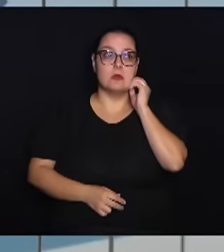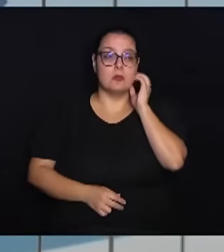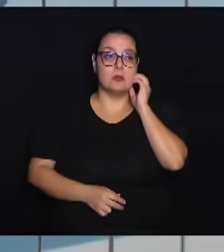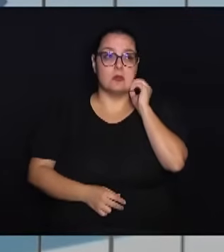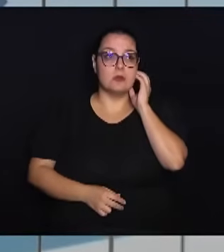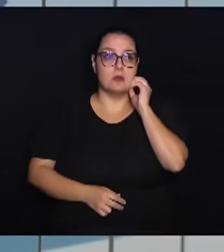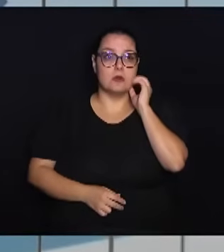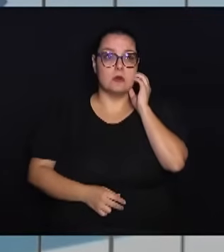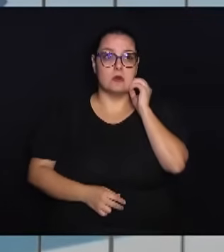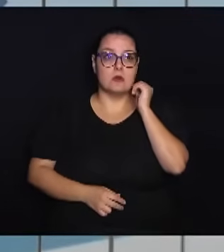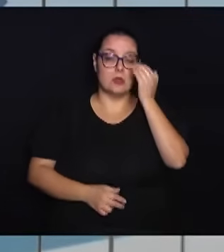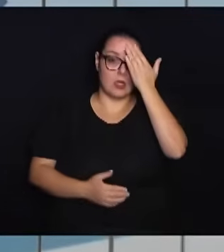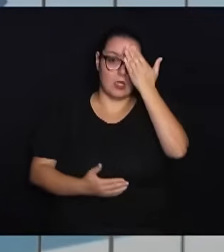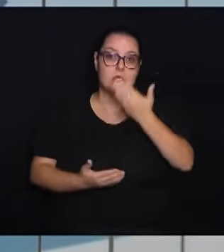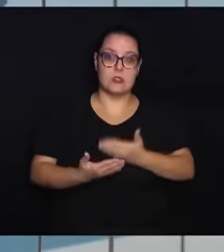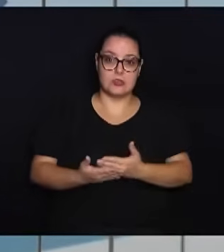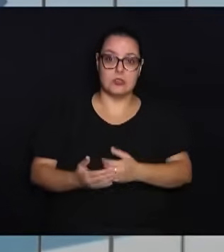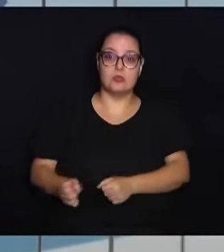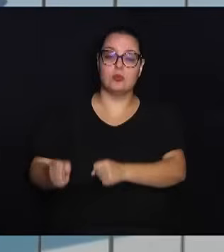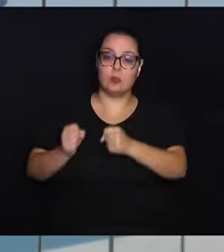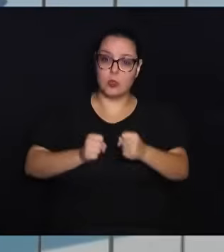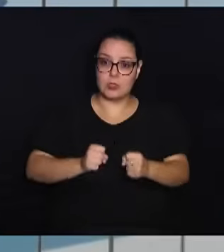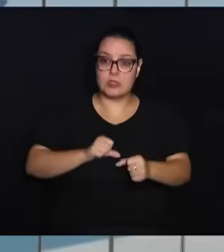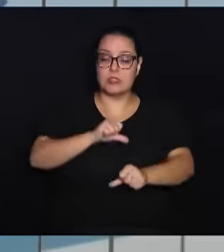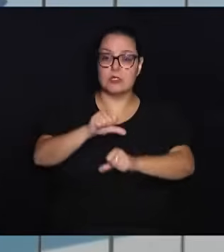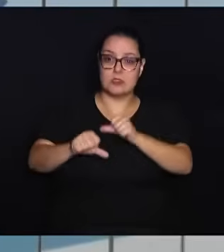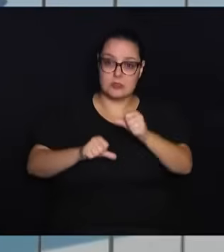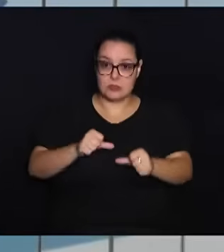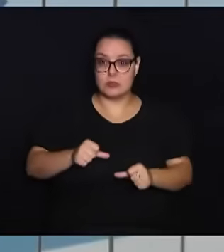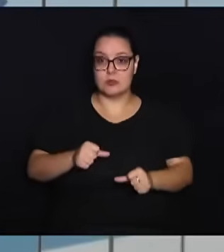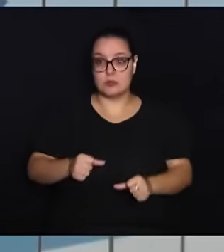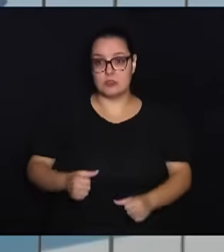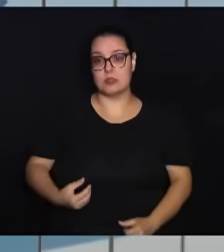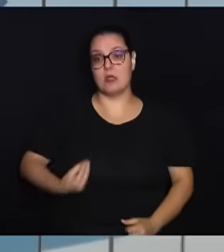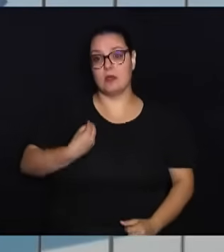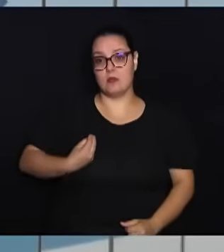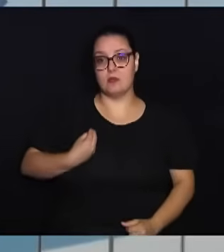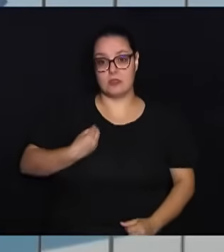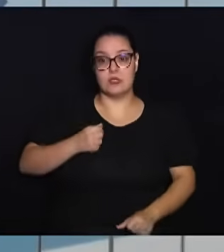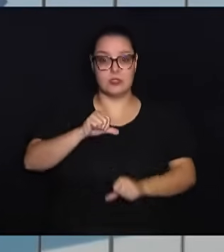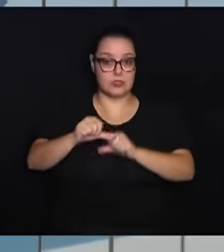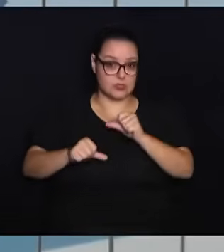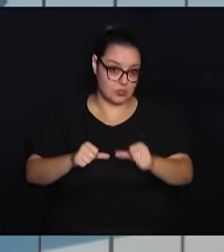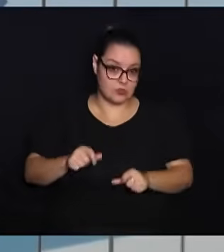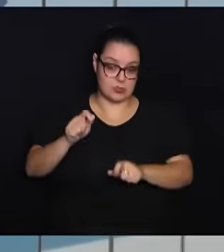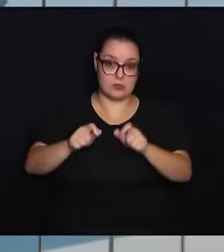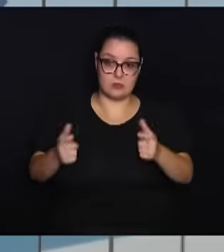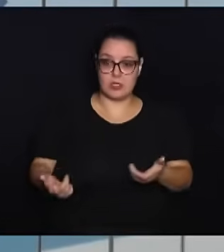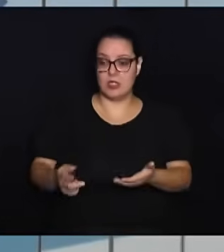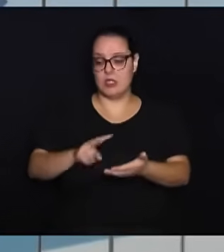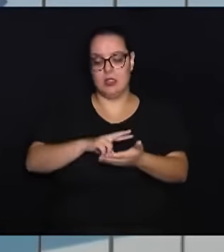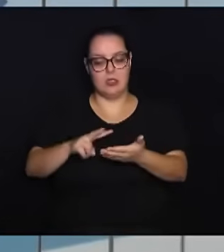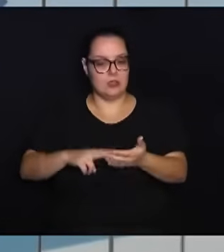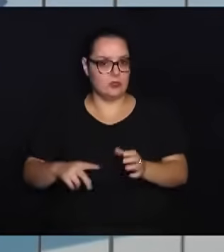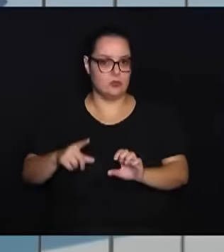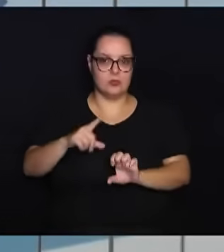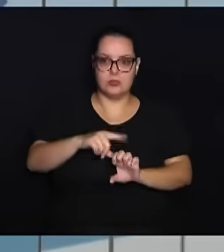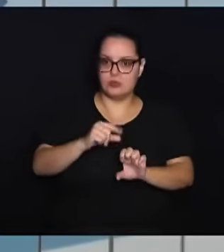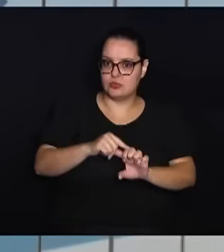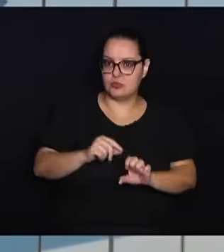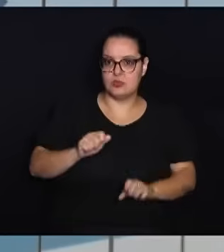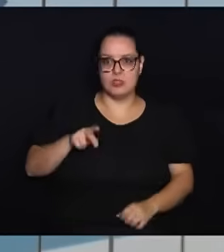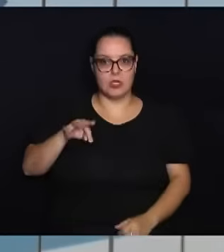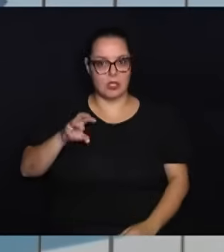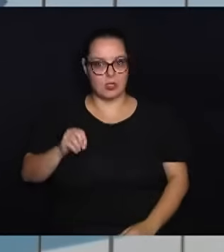das transformações que um livro pode trazer na vida de uma pessoa. Como leitor de livros de empreendedorismo, de